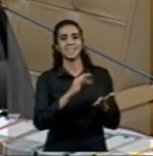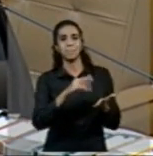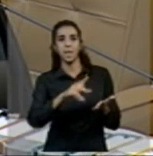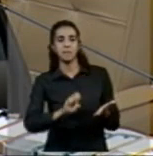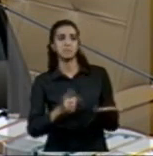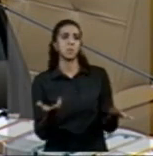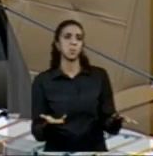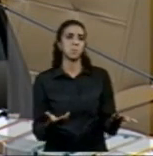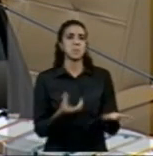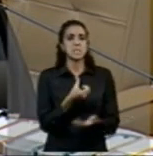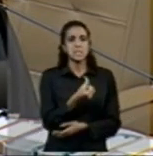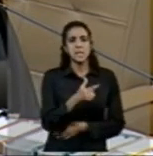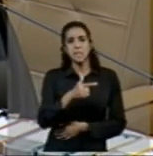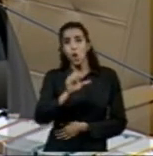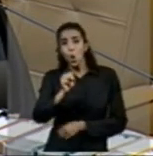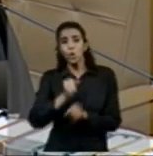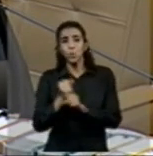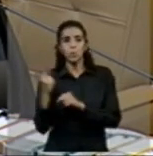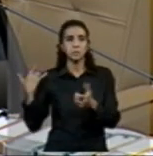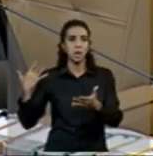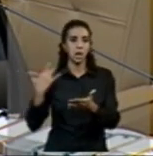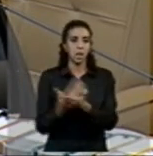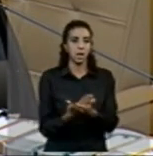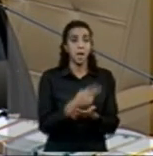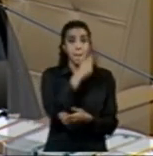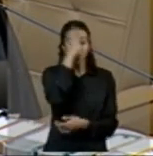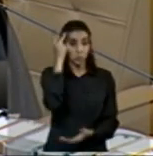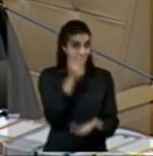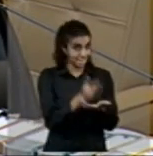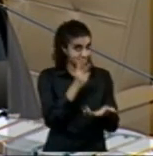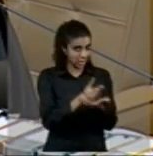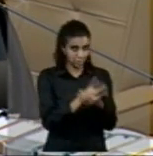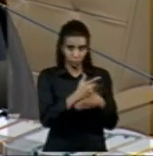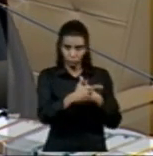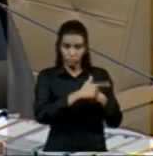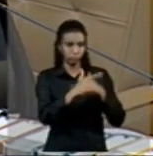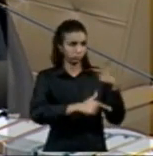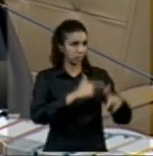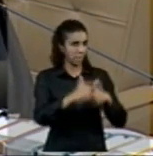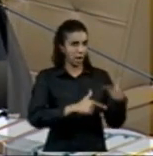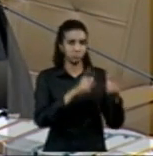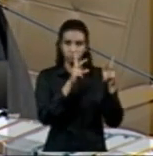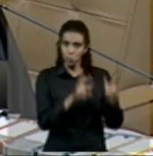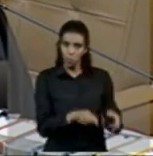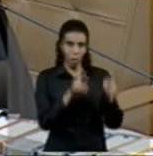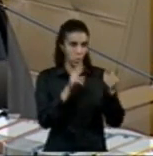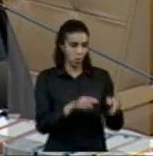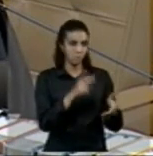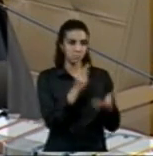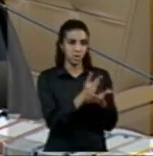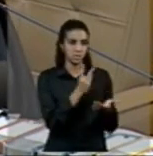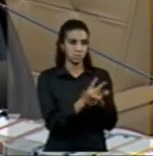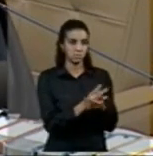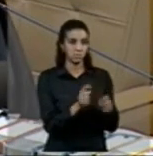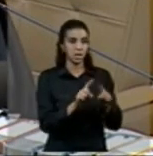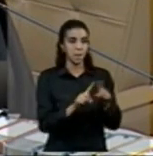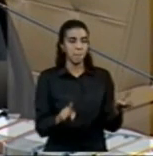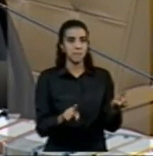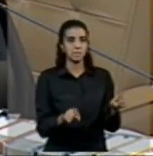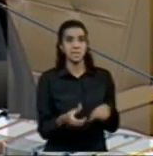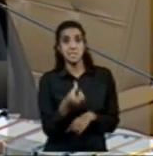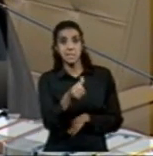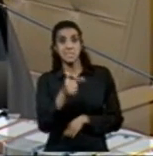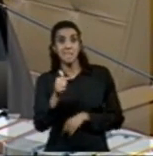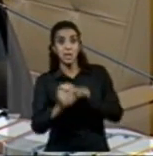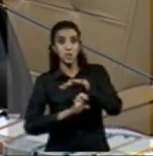de 6, 7, 8 anos, a pessoa continua no mesmo trabalho, executando as mesmas tarefas, com